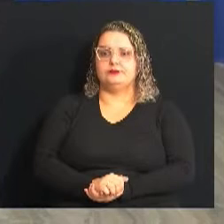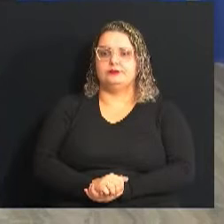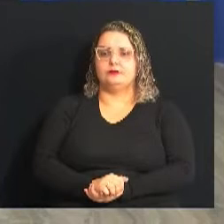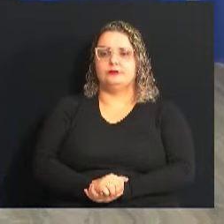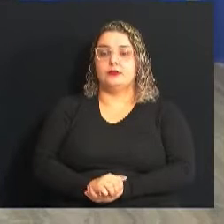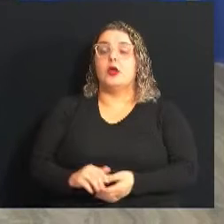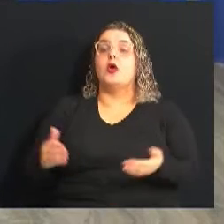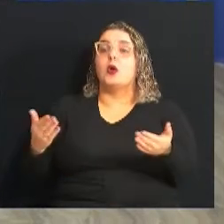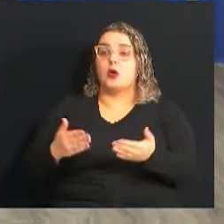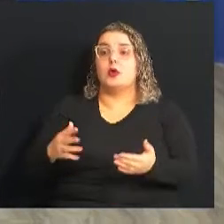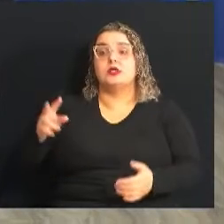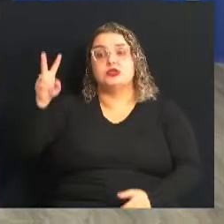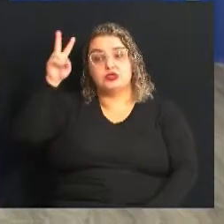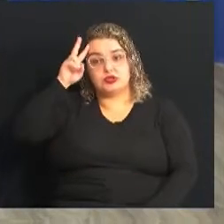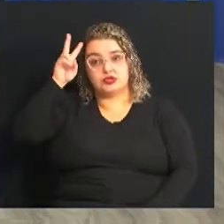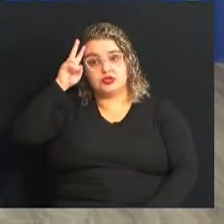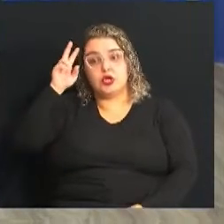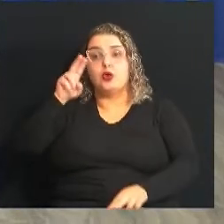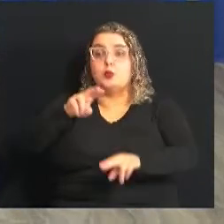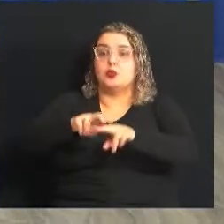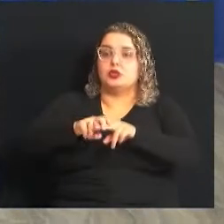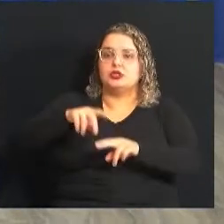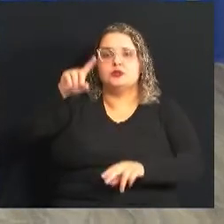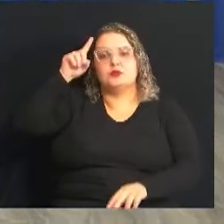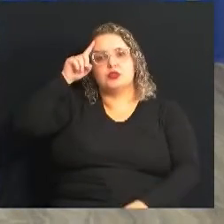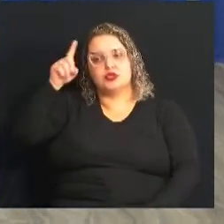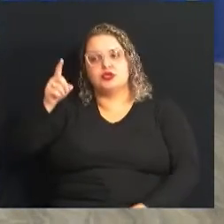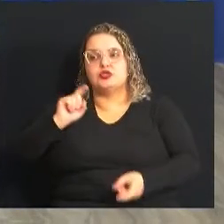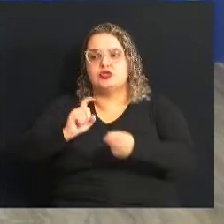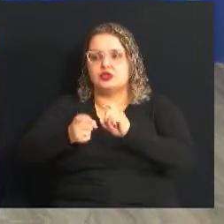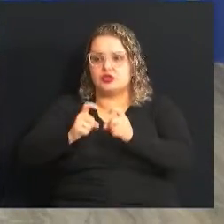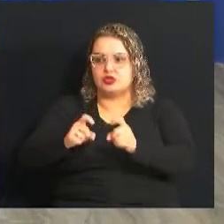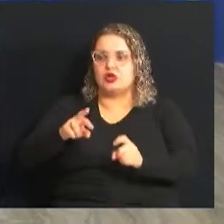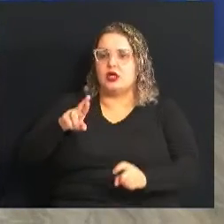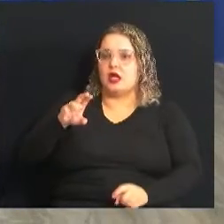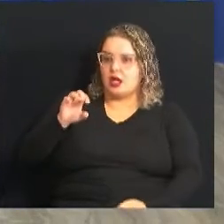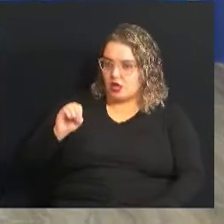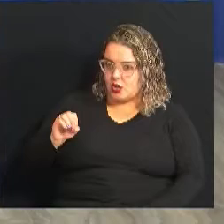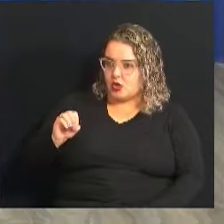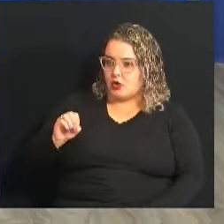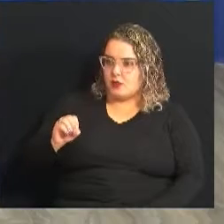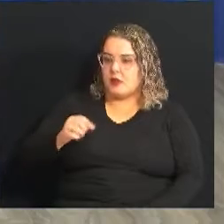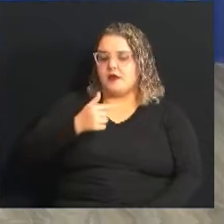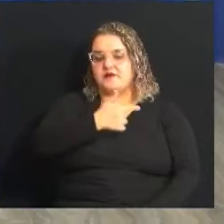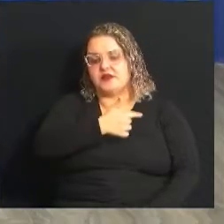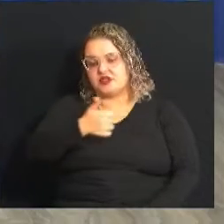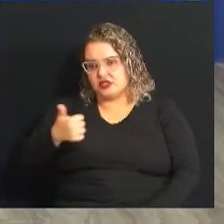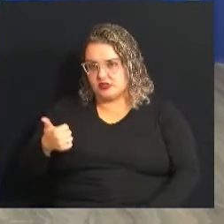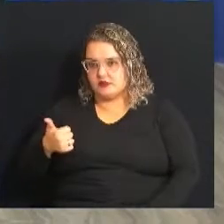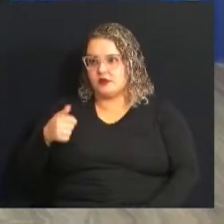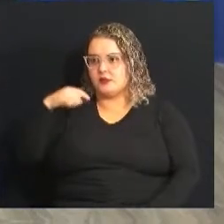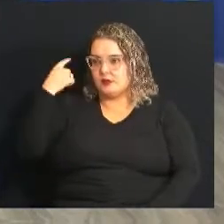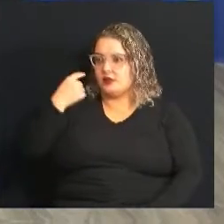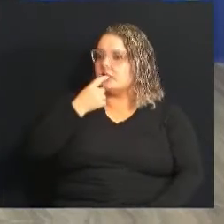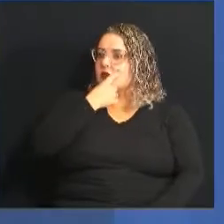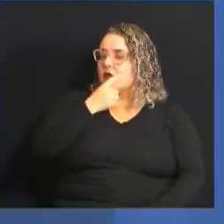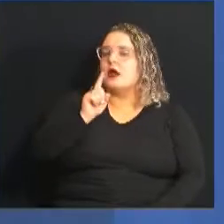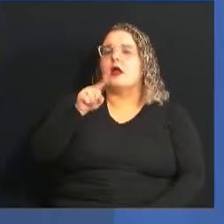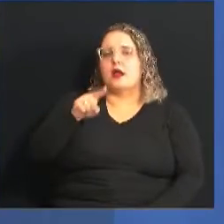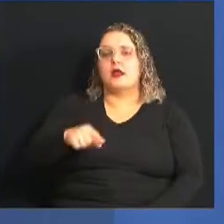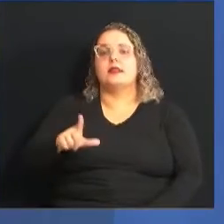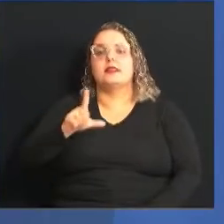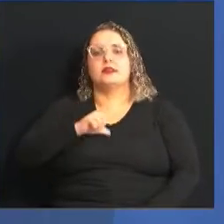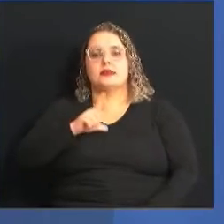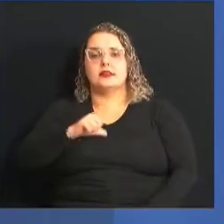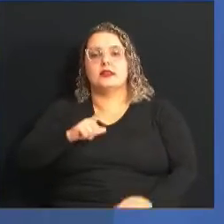Hoje é segunda-feira, portanto é dia de reunião ordinária, a 21ª, Mirna Abreu. Nós temos 7